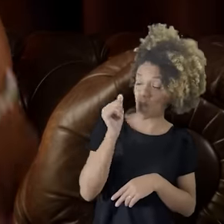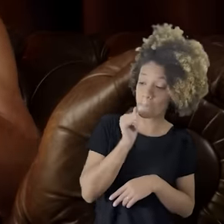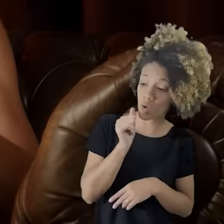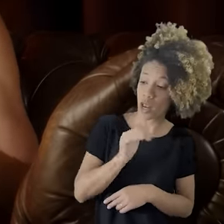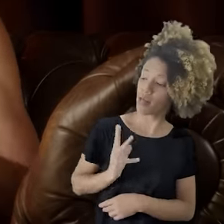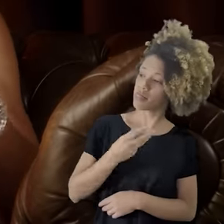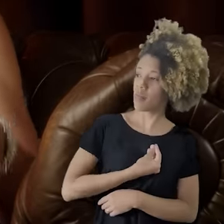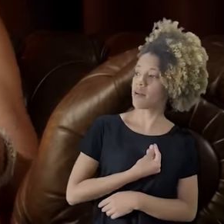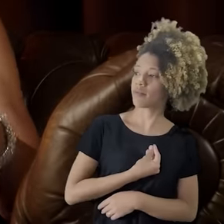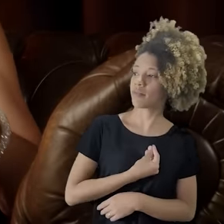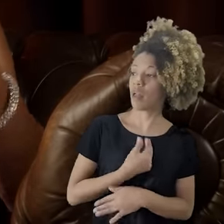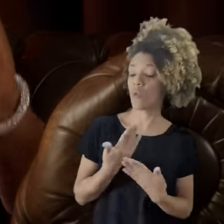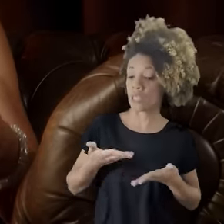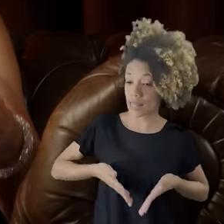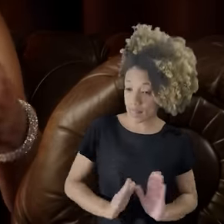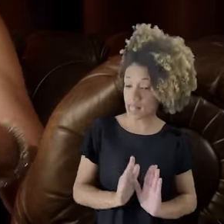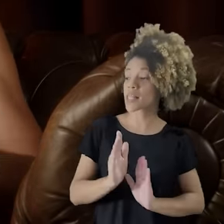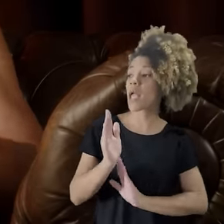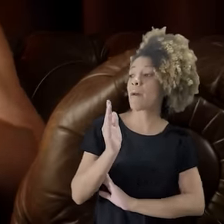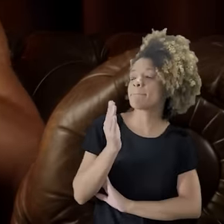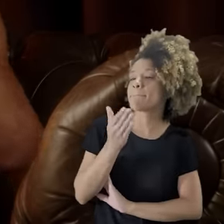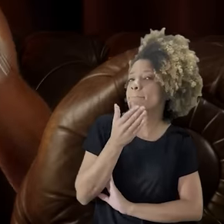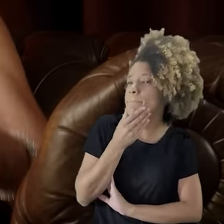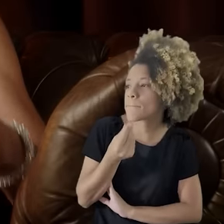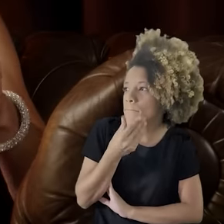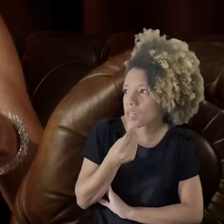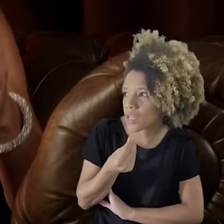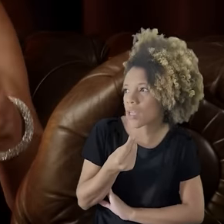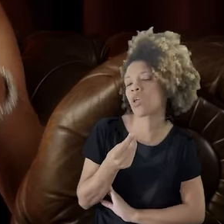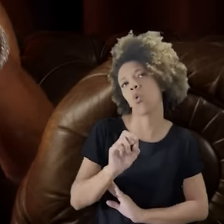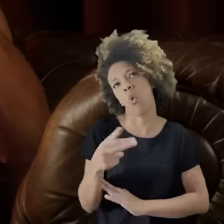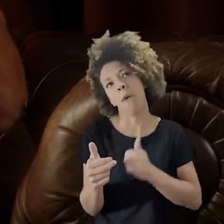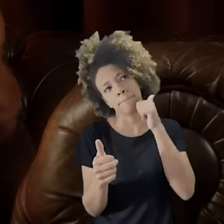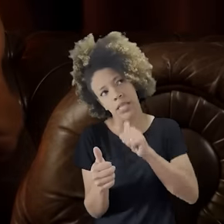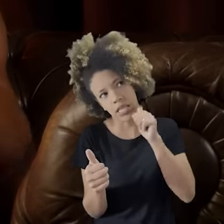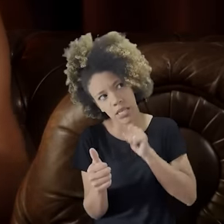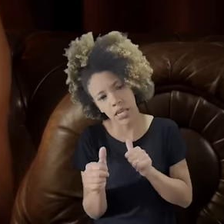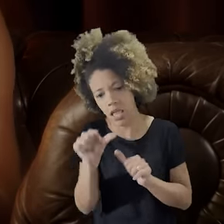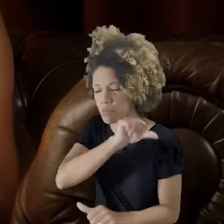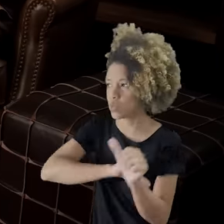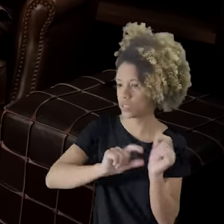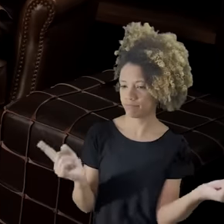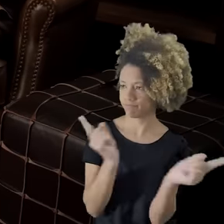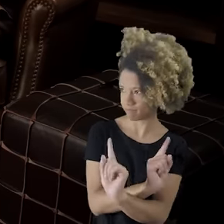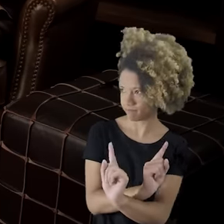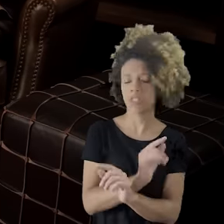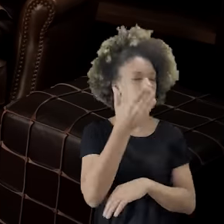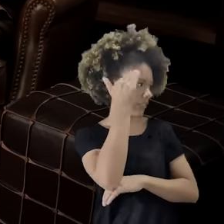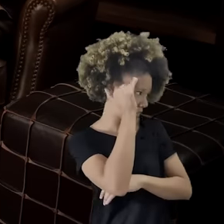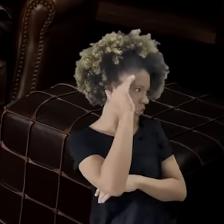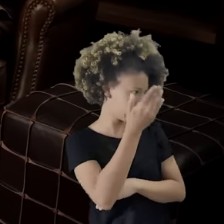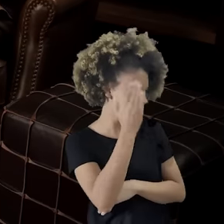mulher trans quando a pessoa nasce menina e ela se masculiniza é um homem grande né